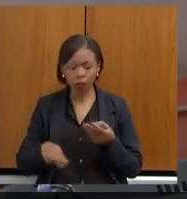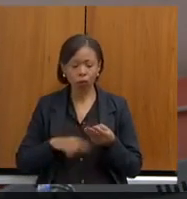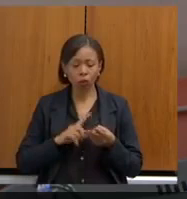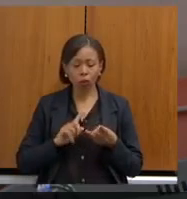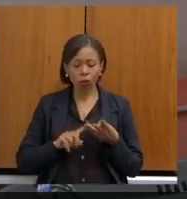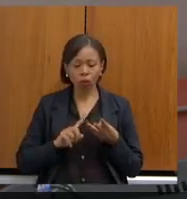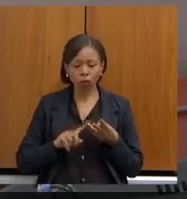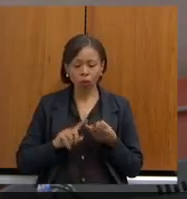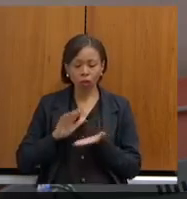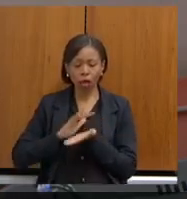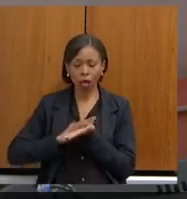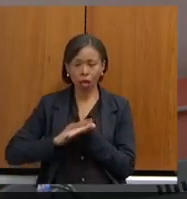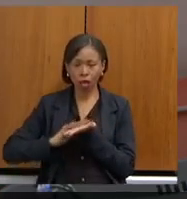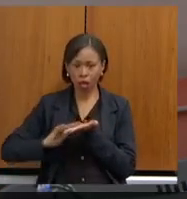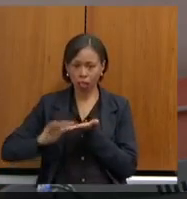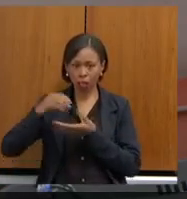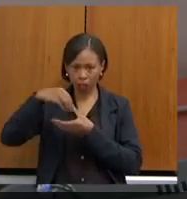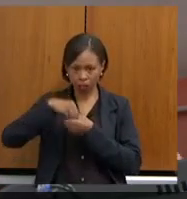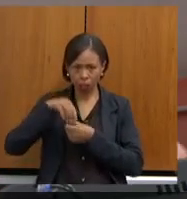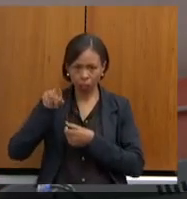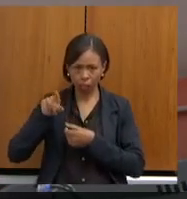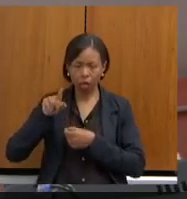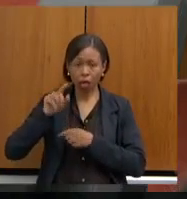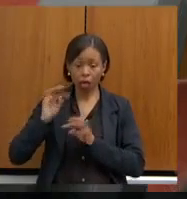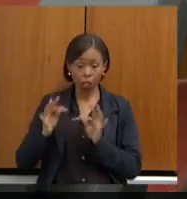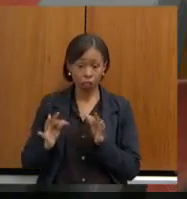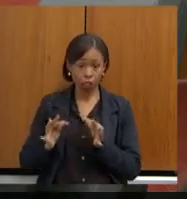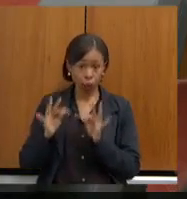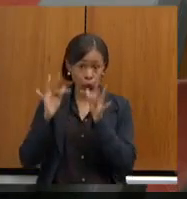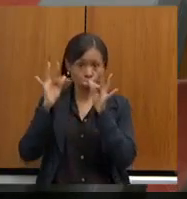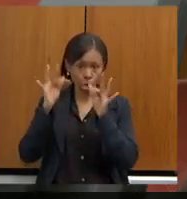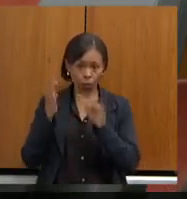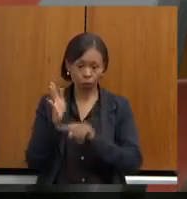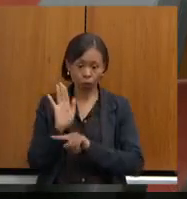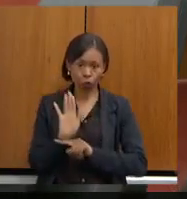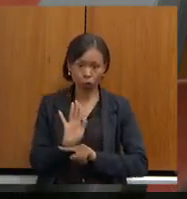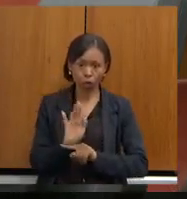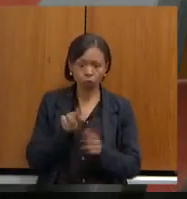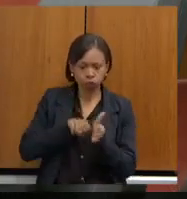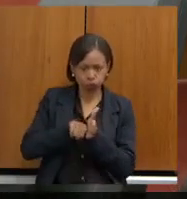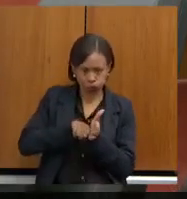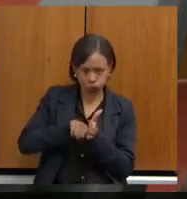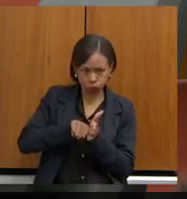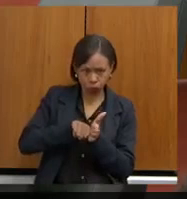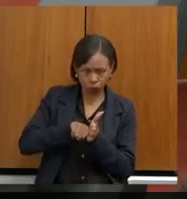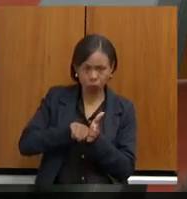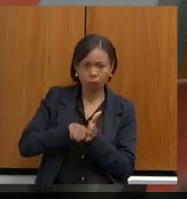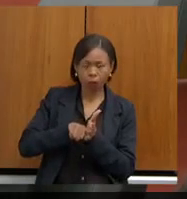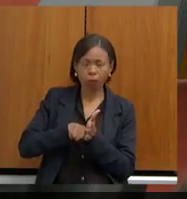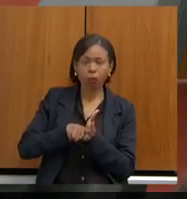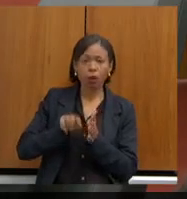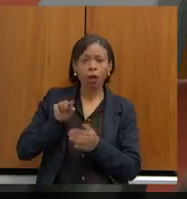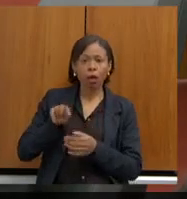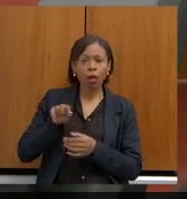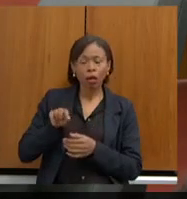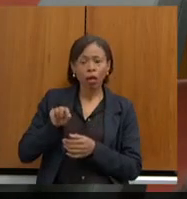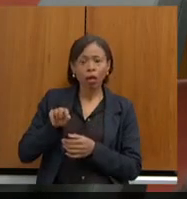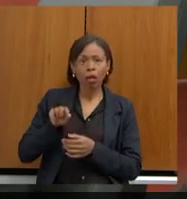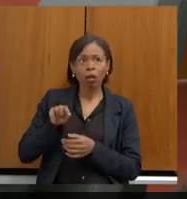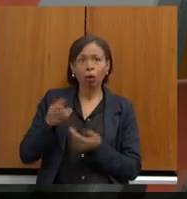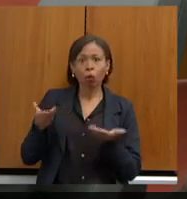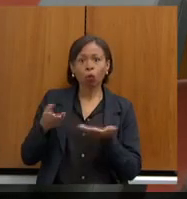a tecnologia extremamente relevante para as nossas investigações né Ela é utilizada hoje